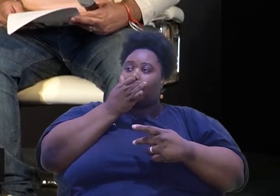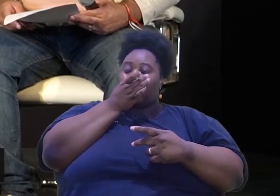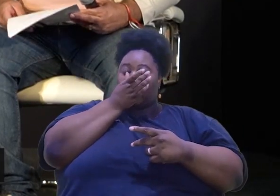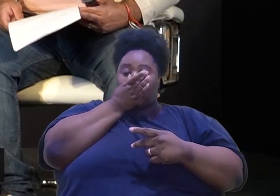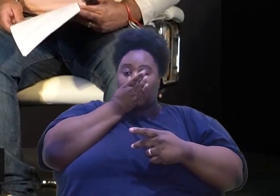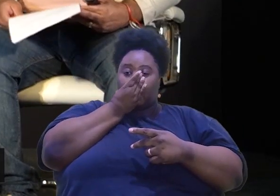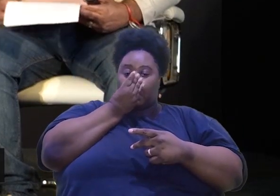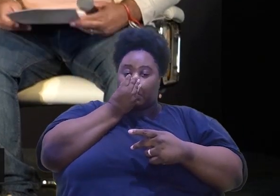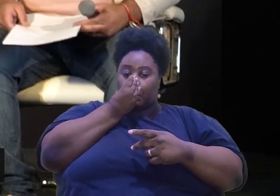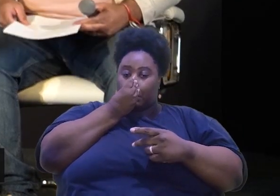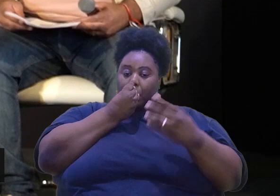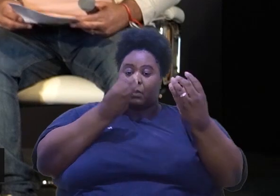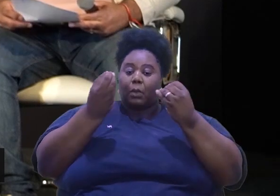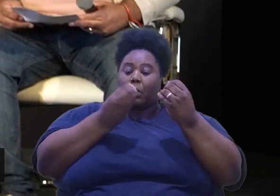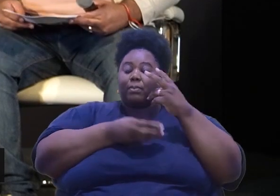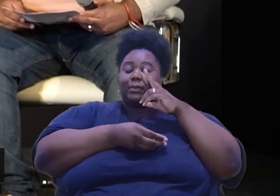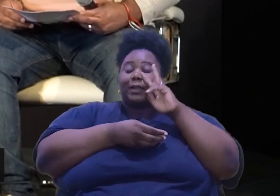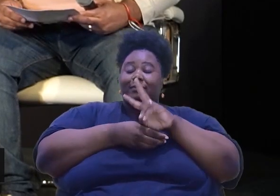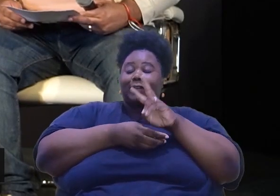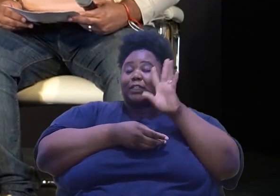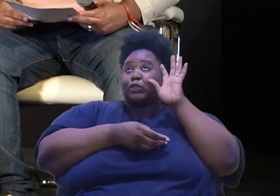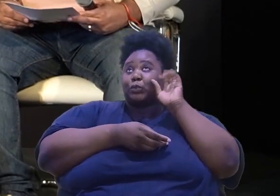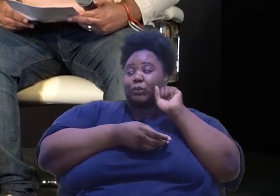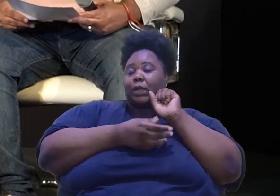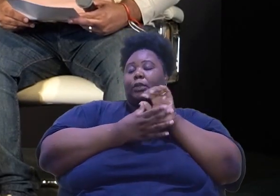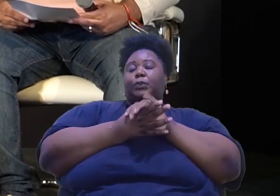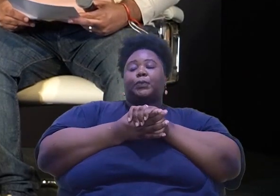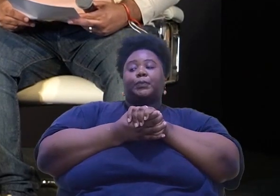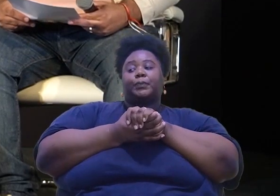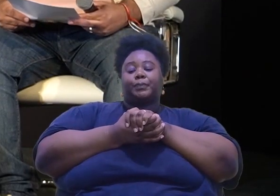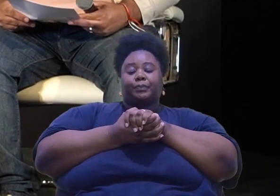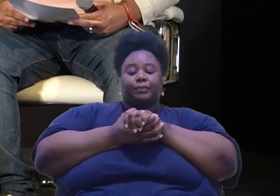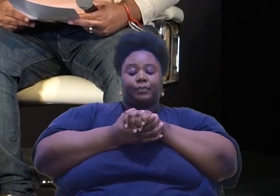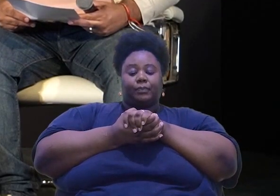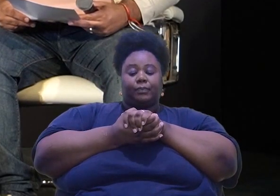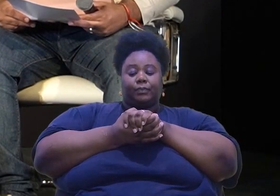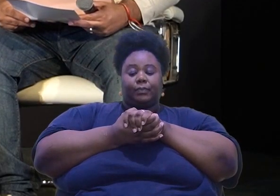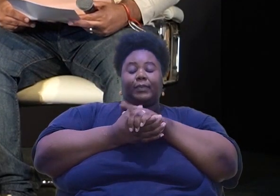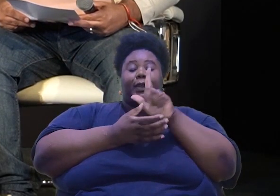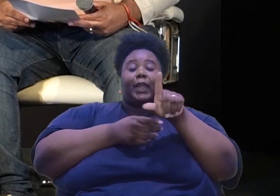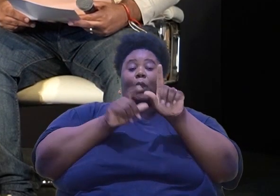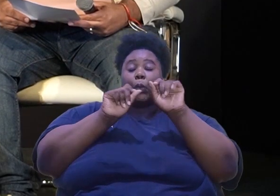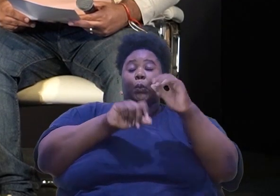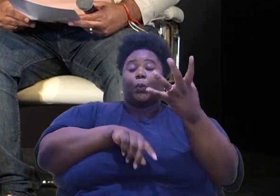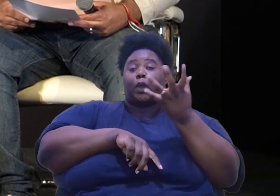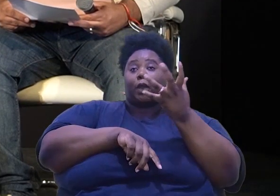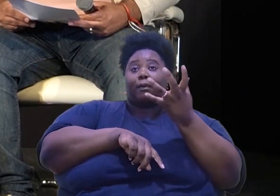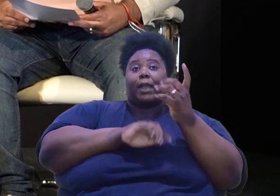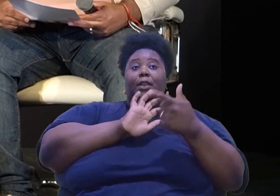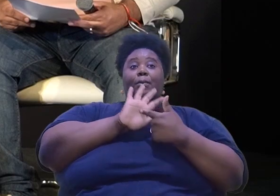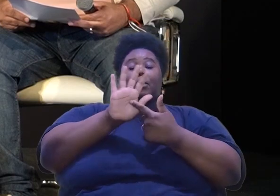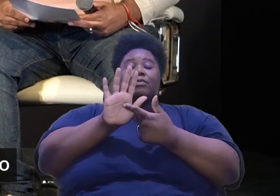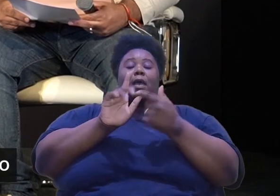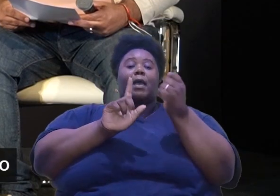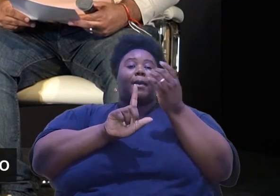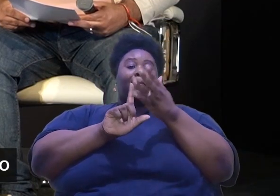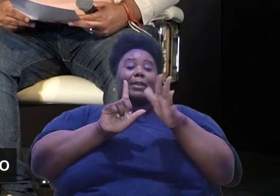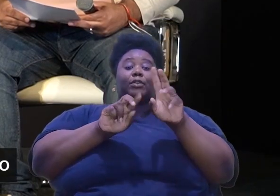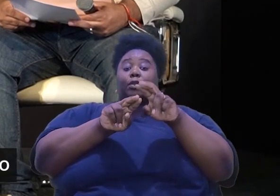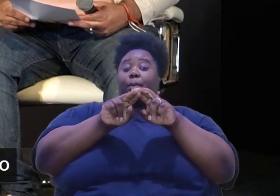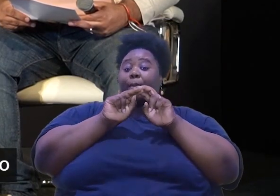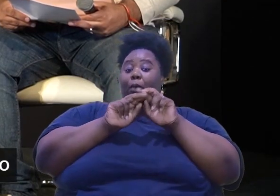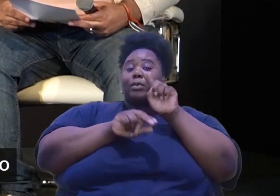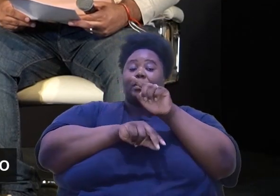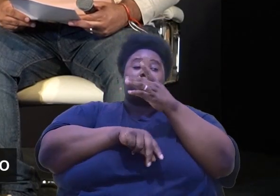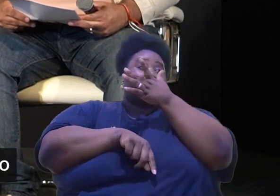interação com quem está escutando. E isso é o que eu quero levar para a literatura. E, por isso,